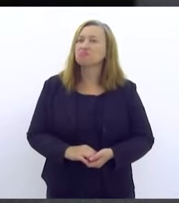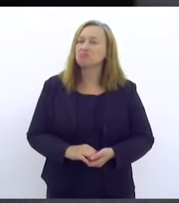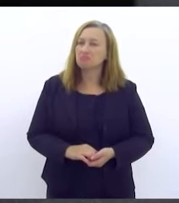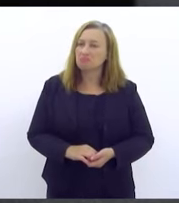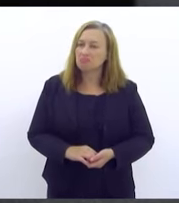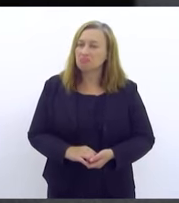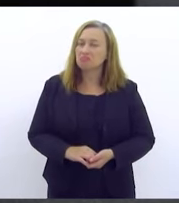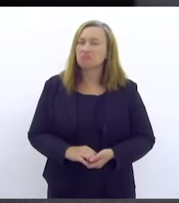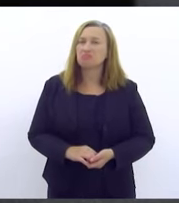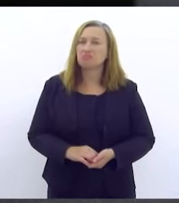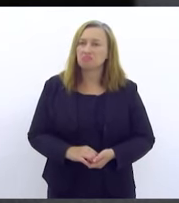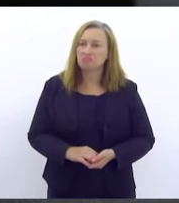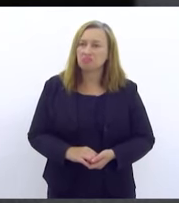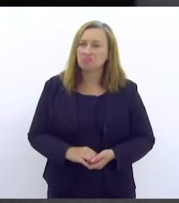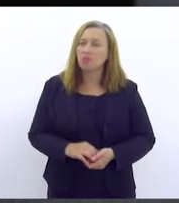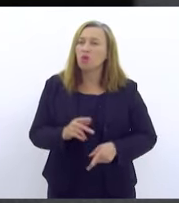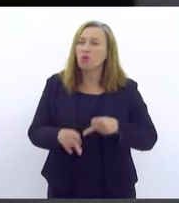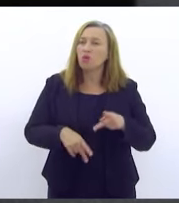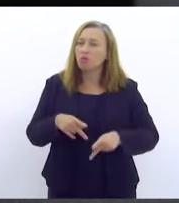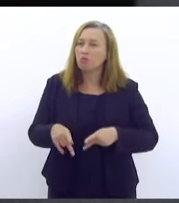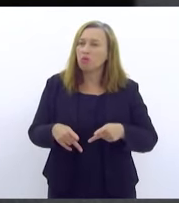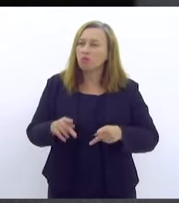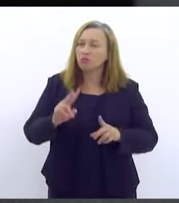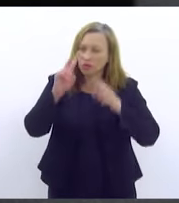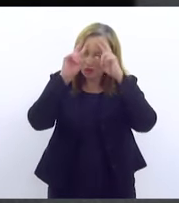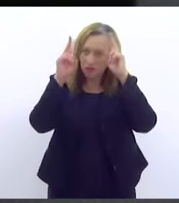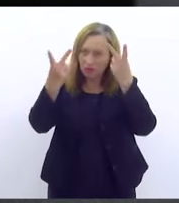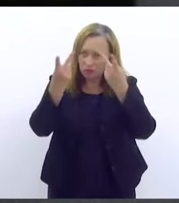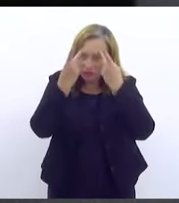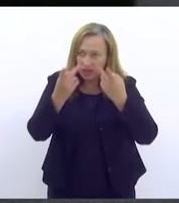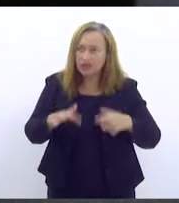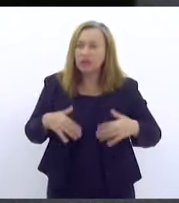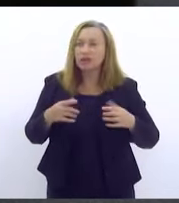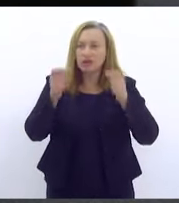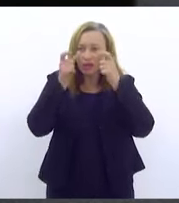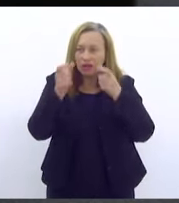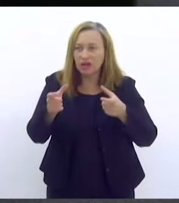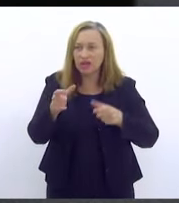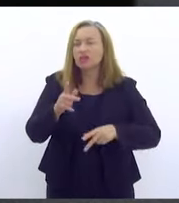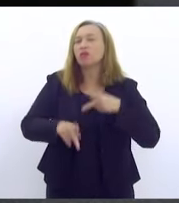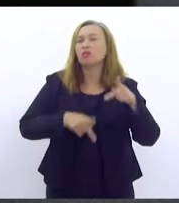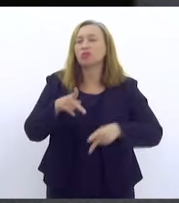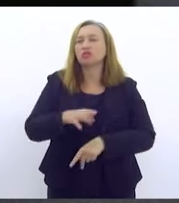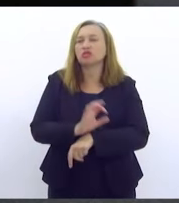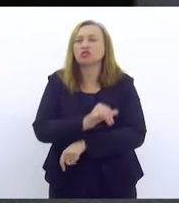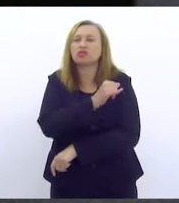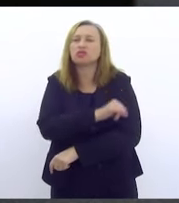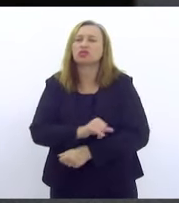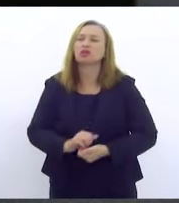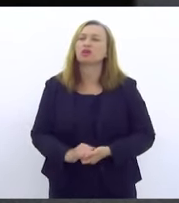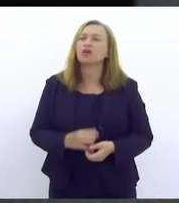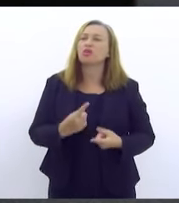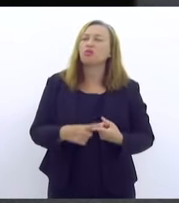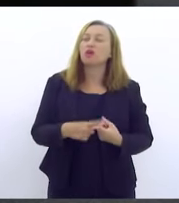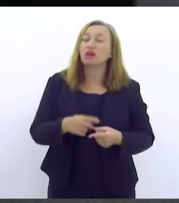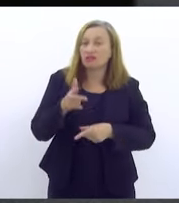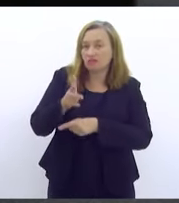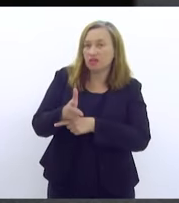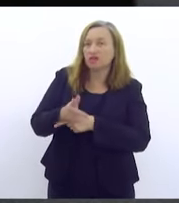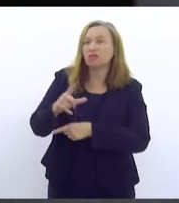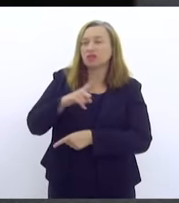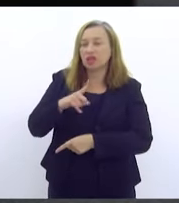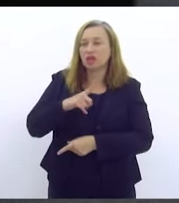peitos, tia Ju, onde a população tem se revoltado. E fica aqui também um alerta à população do Rio de Janeiro, porque tem vídeo